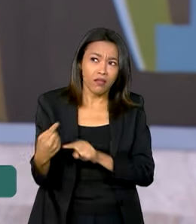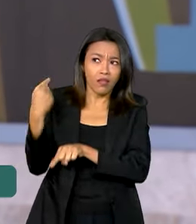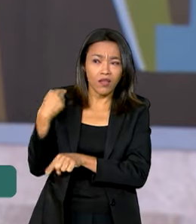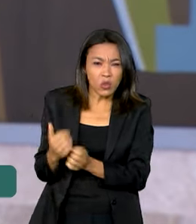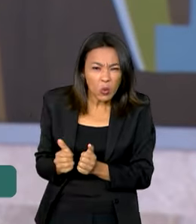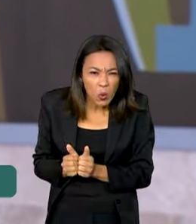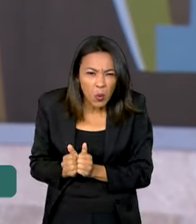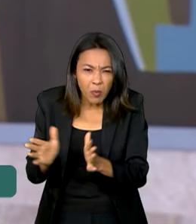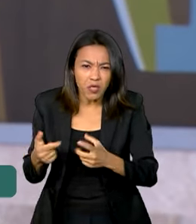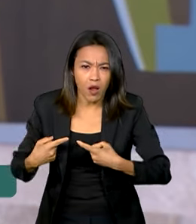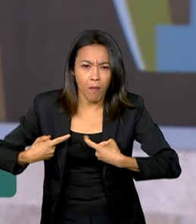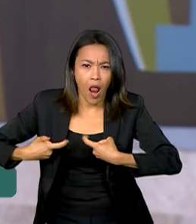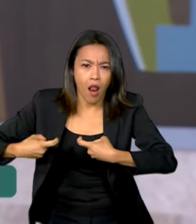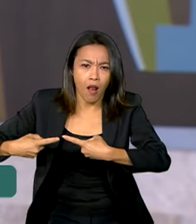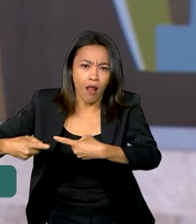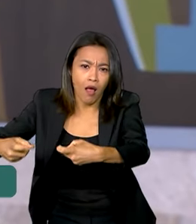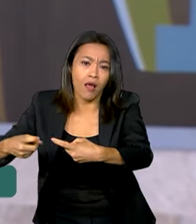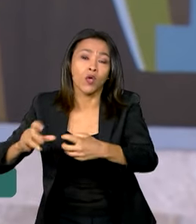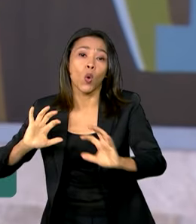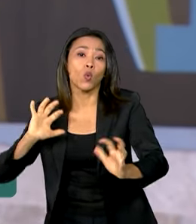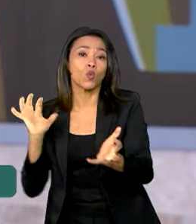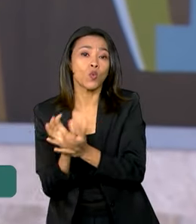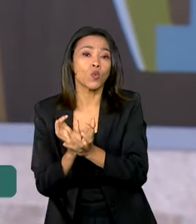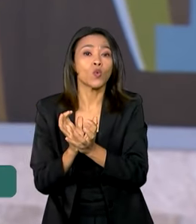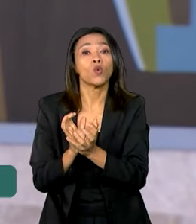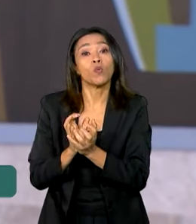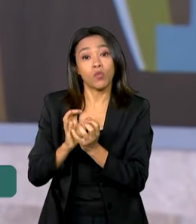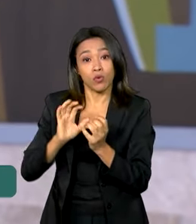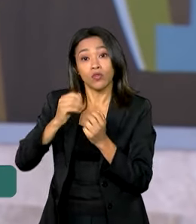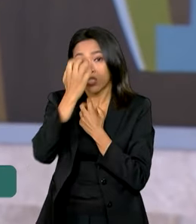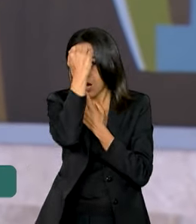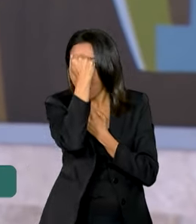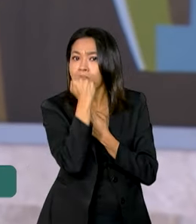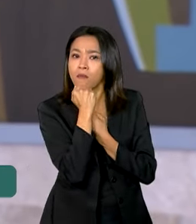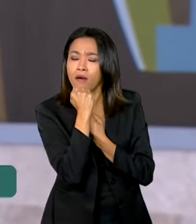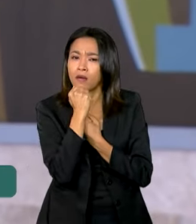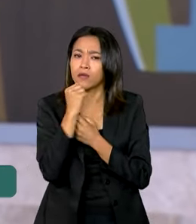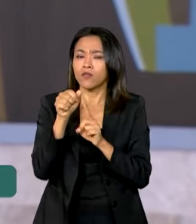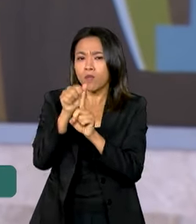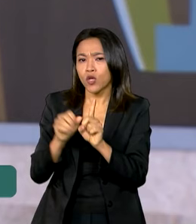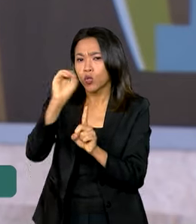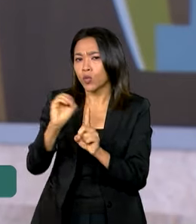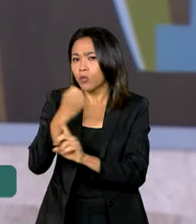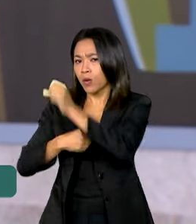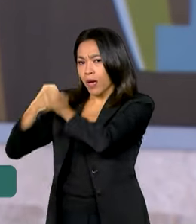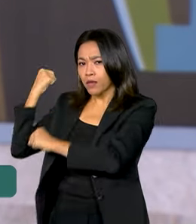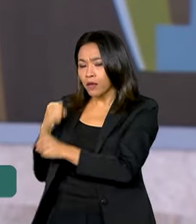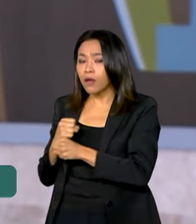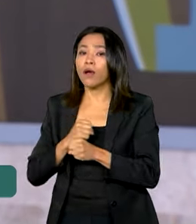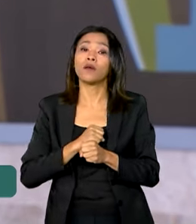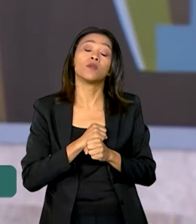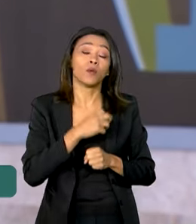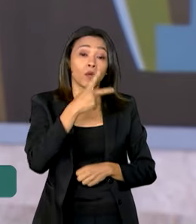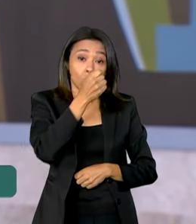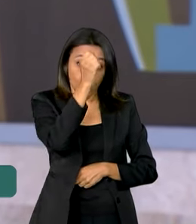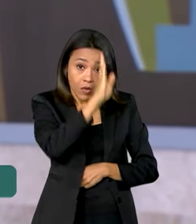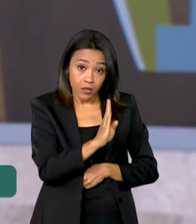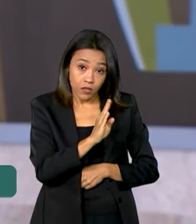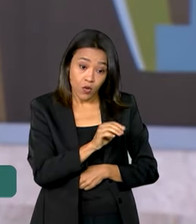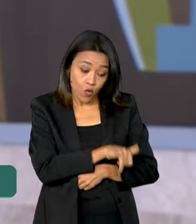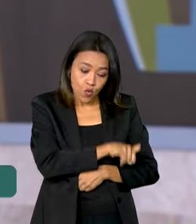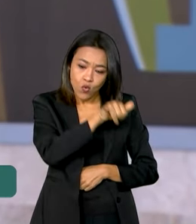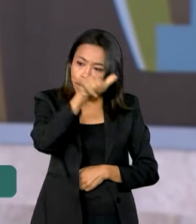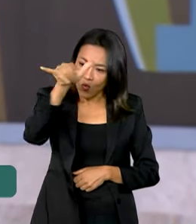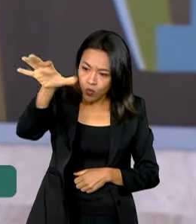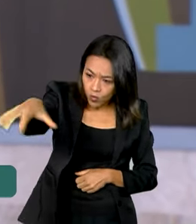guerra entre Israel e o grupo extremista ramaz em outubro do ano passado os aviões da Força Aérea Brasileira Já trouxeram